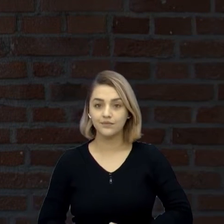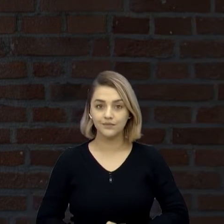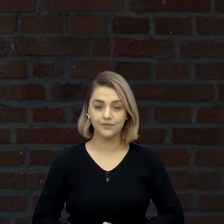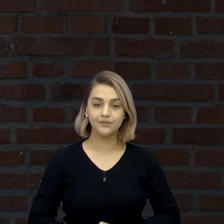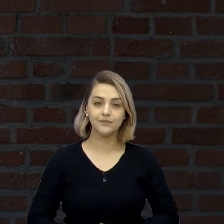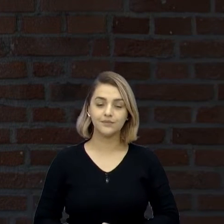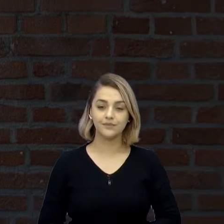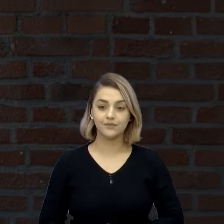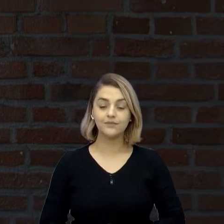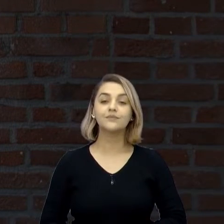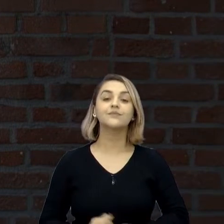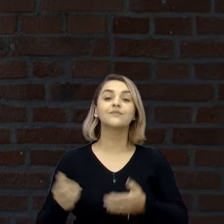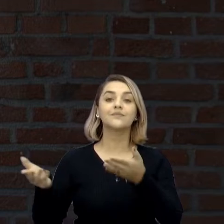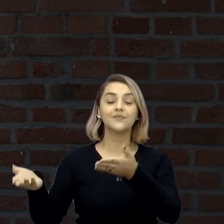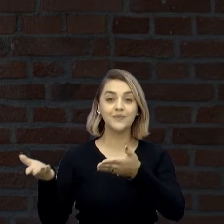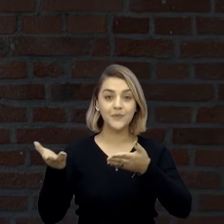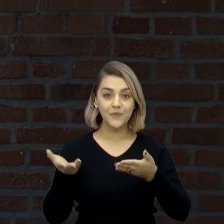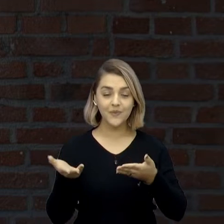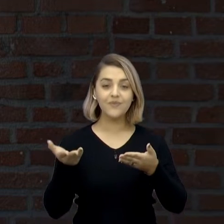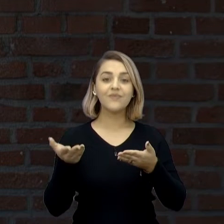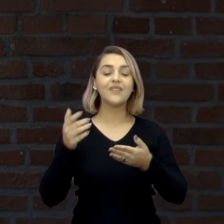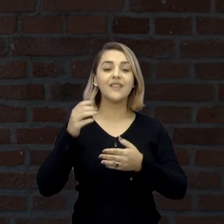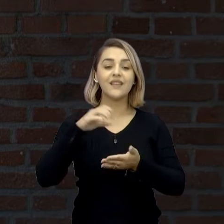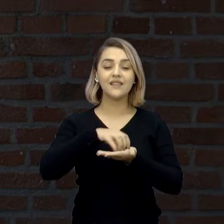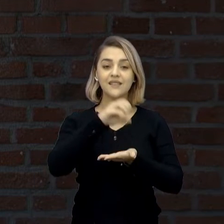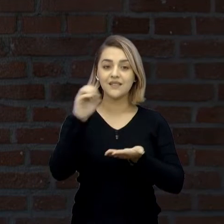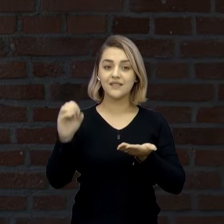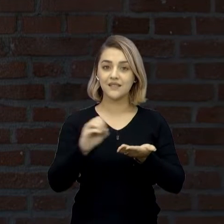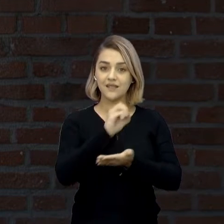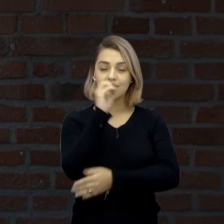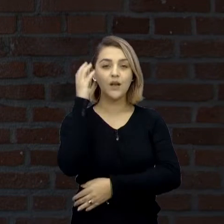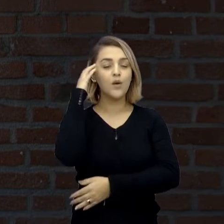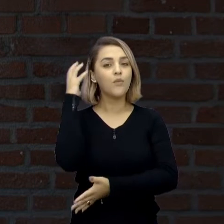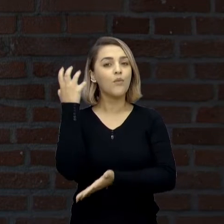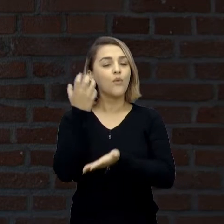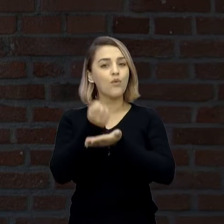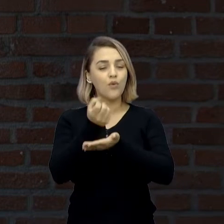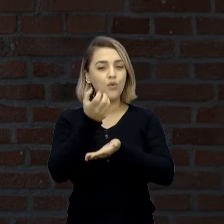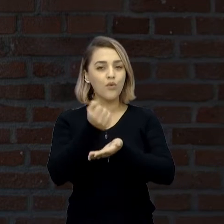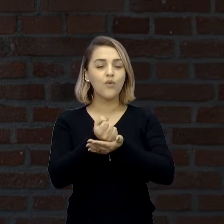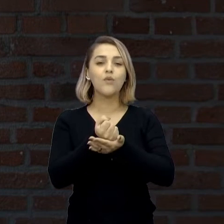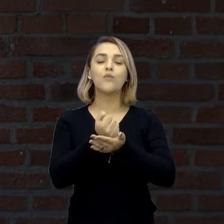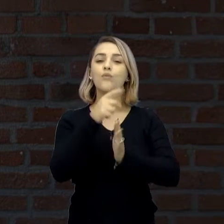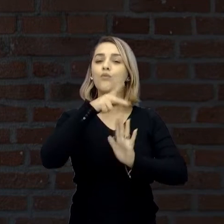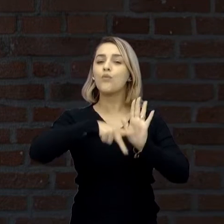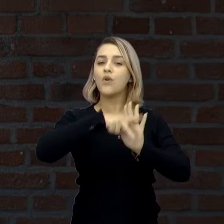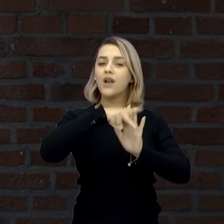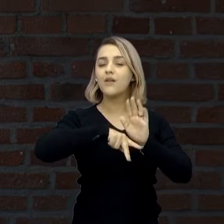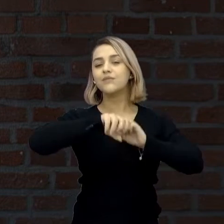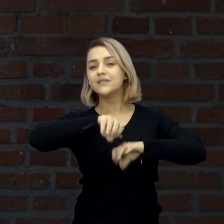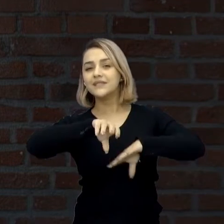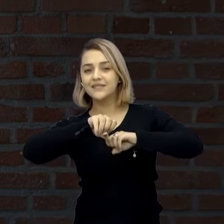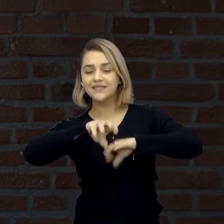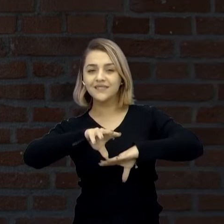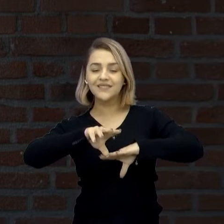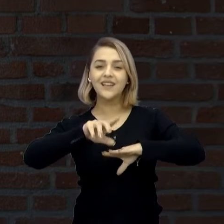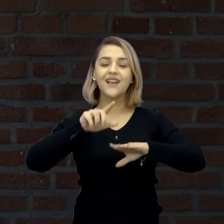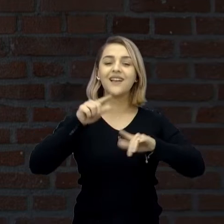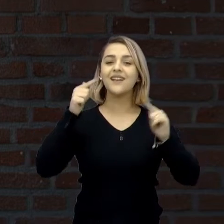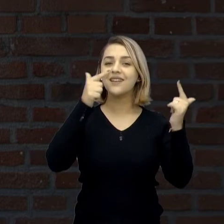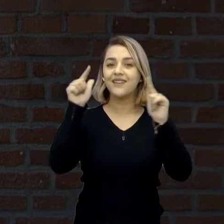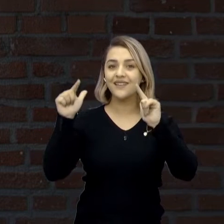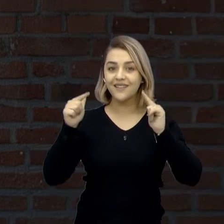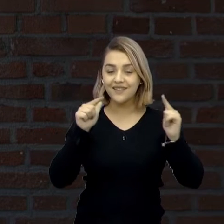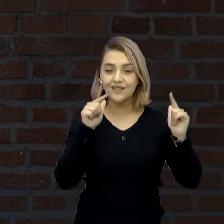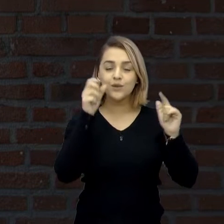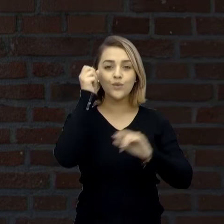então. Bem-vindos a mais um CMSP Podcast, um programa de educação, entretenimento e